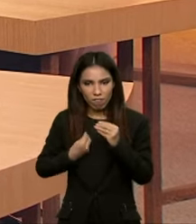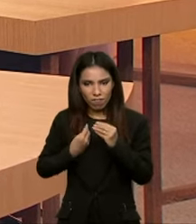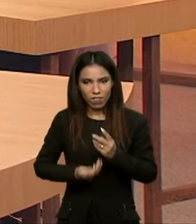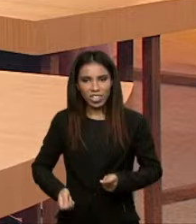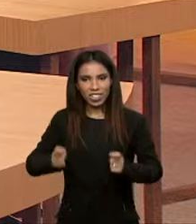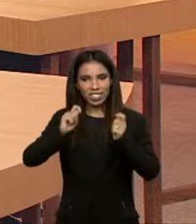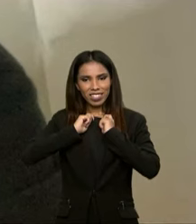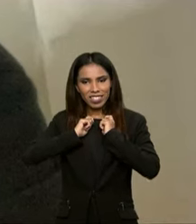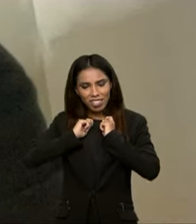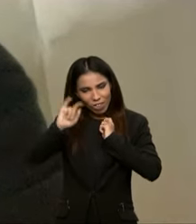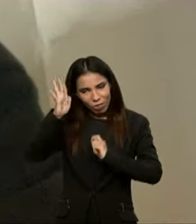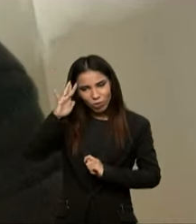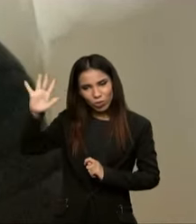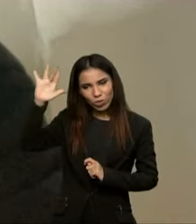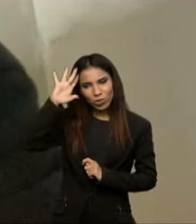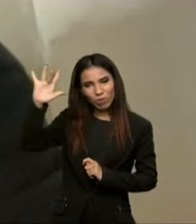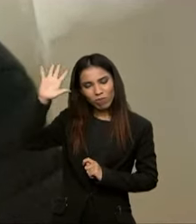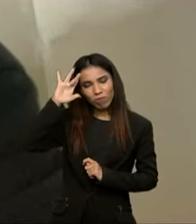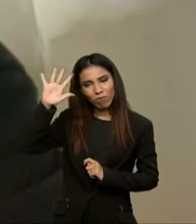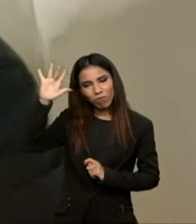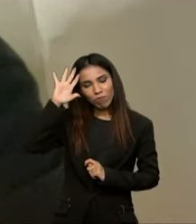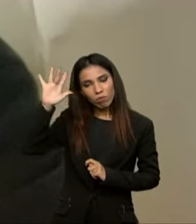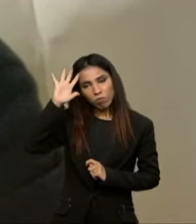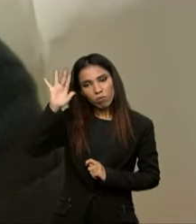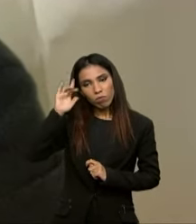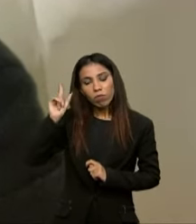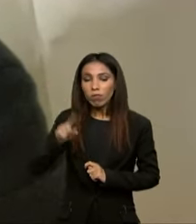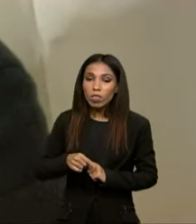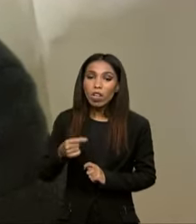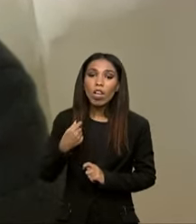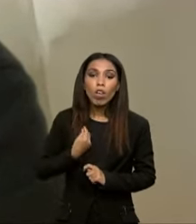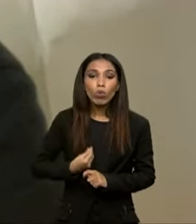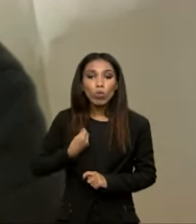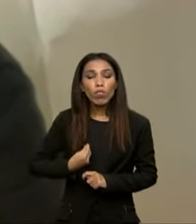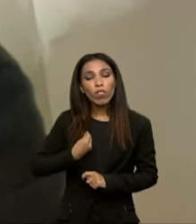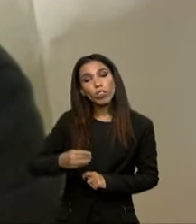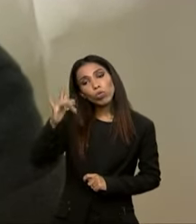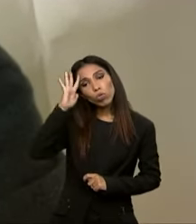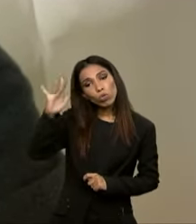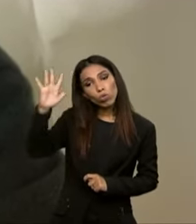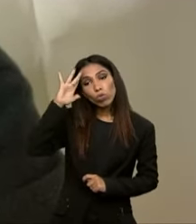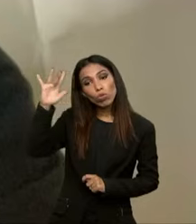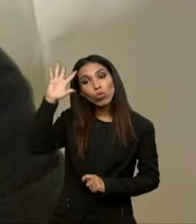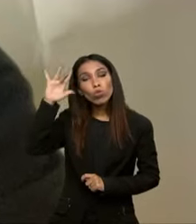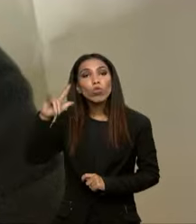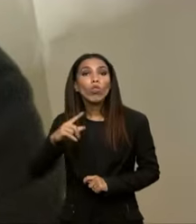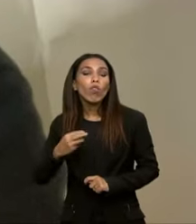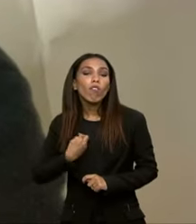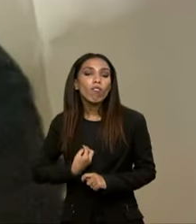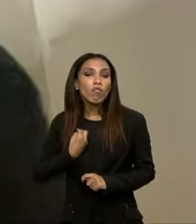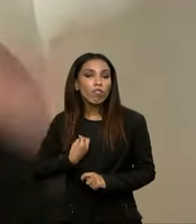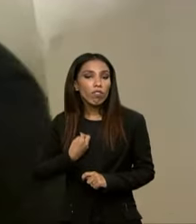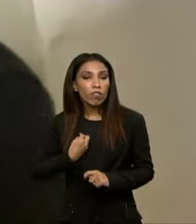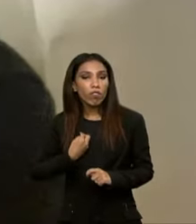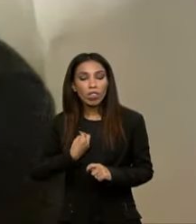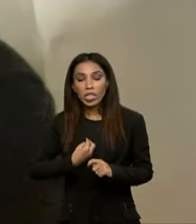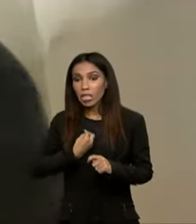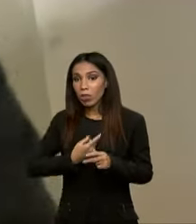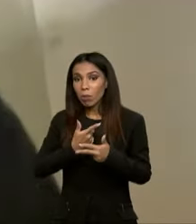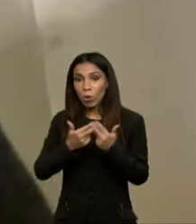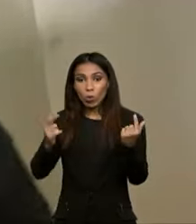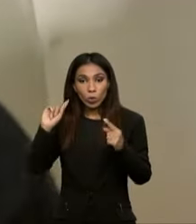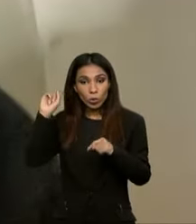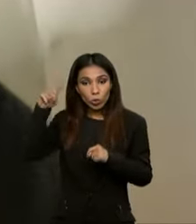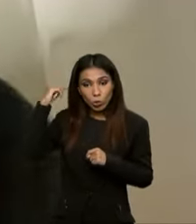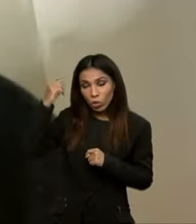fez ser um sonhador, porque eu estou vivendo um sonho, estou vivendo uma coisa muito doida, mas um sonho... que